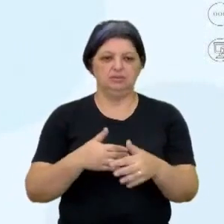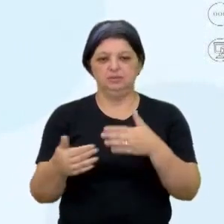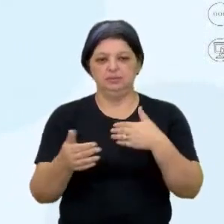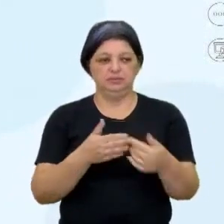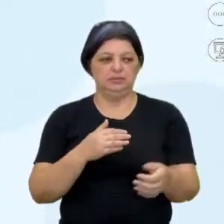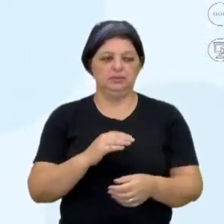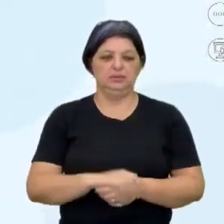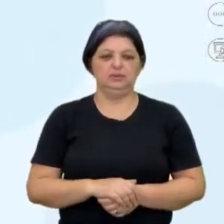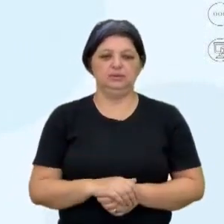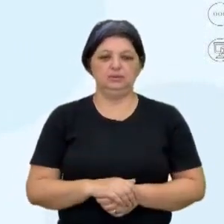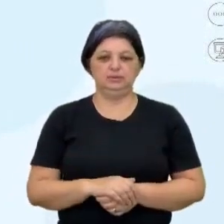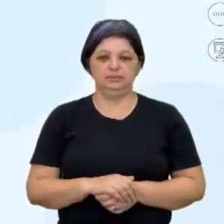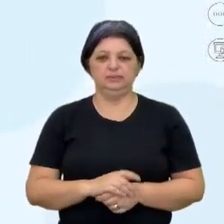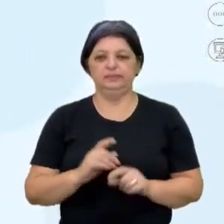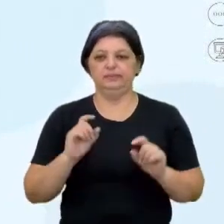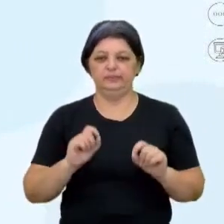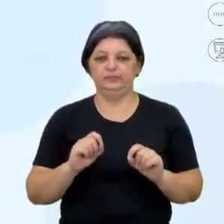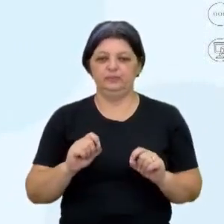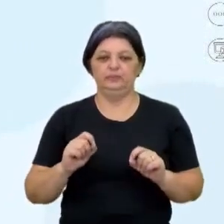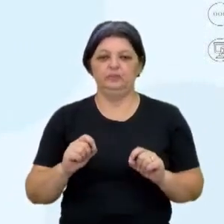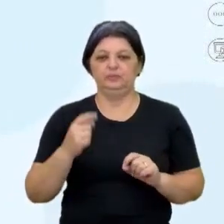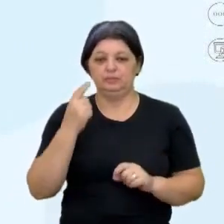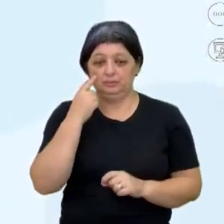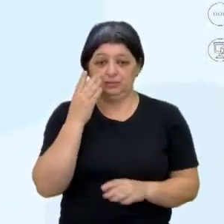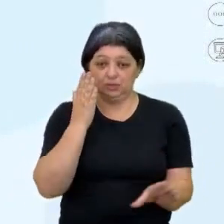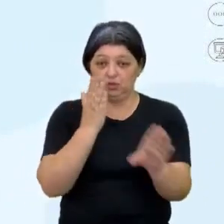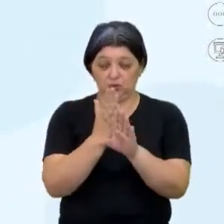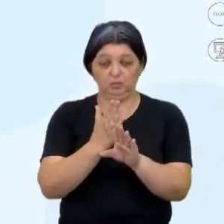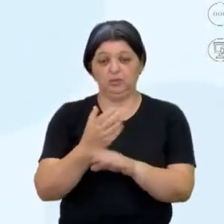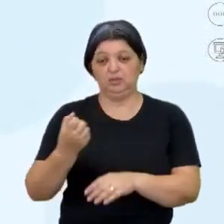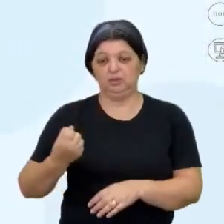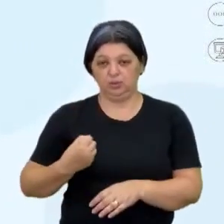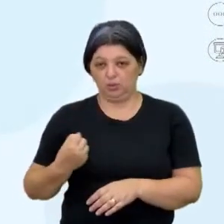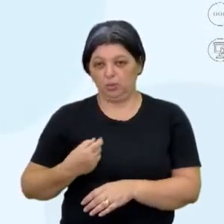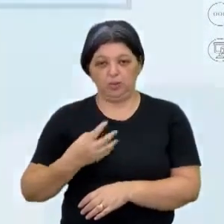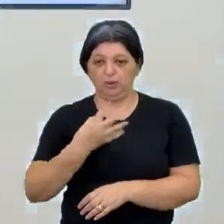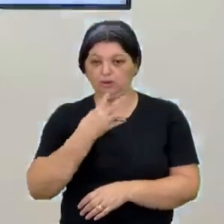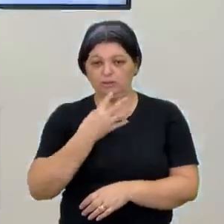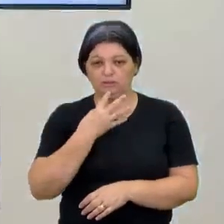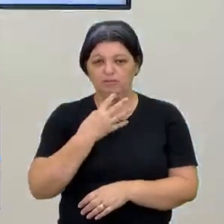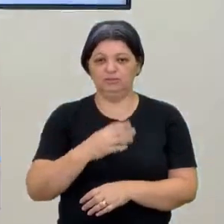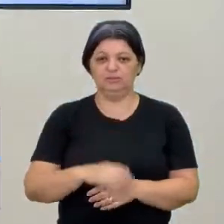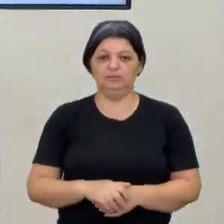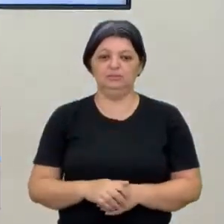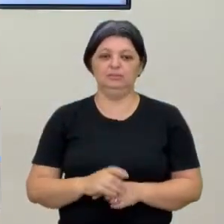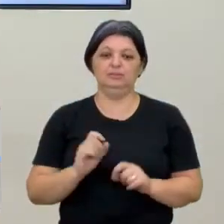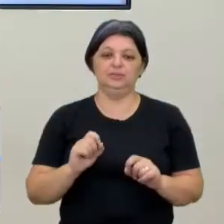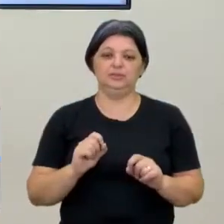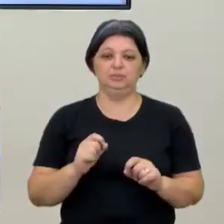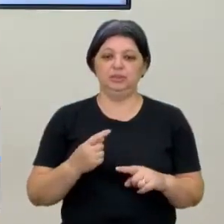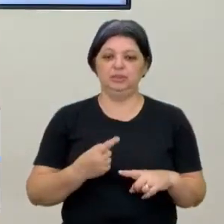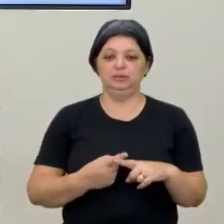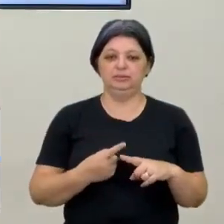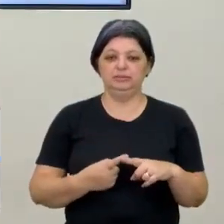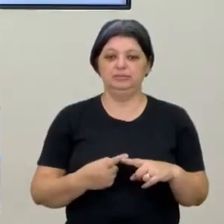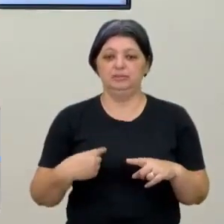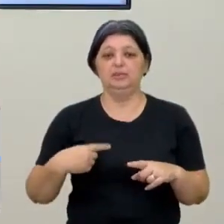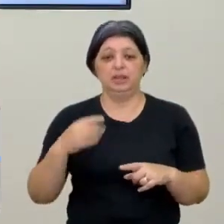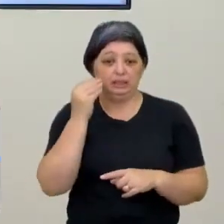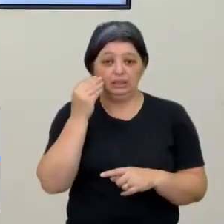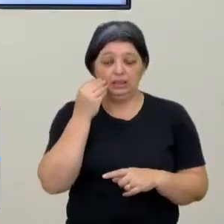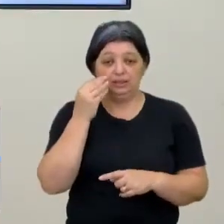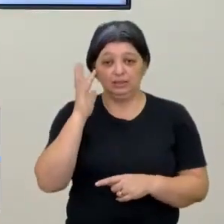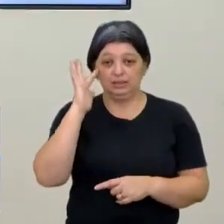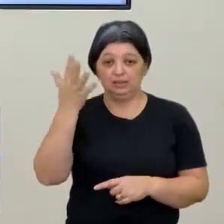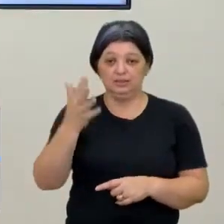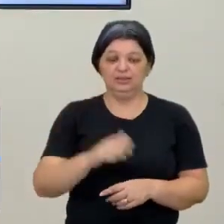é um recurso que a gente tem de descobrir um número desconhecido. E aí a gente chama esse número de uma letra e tenta resolver, tá